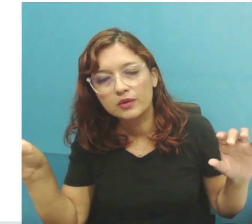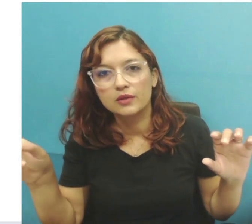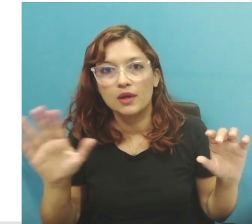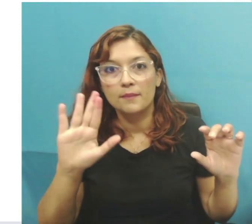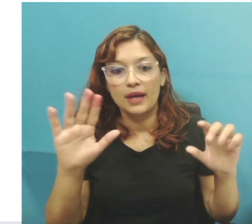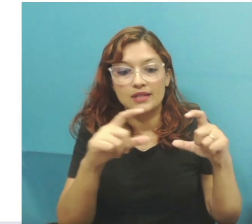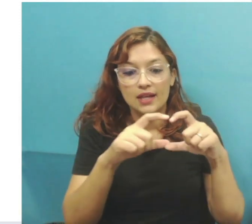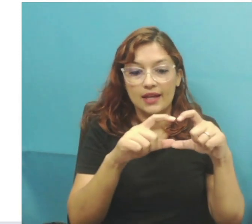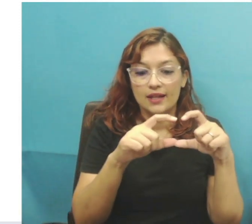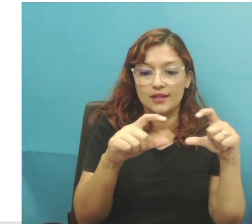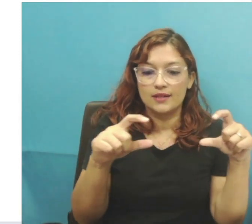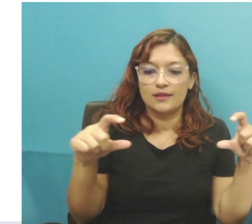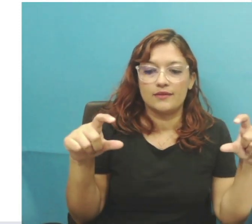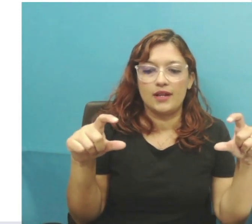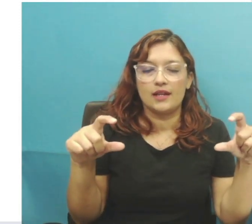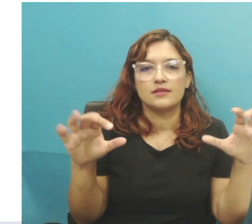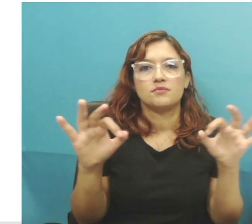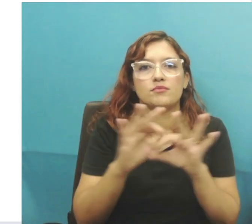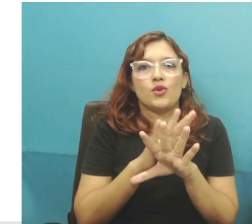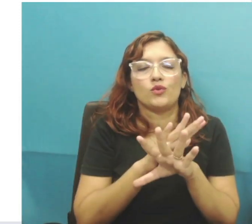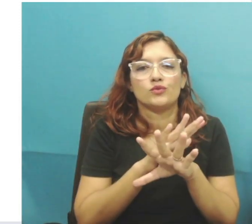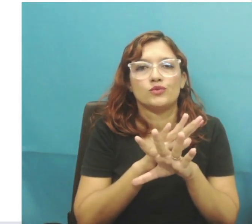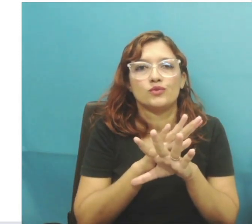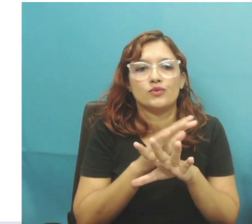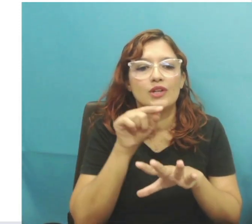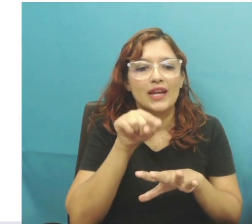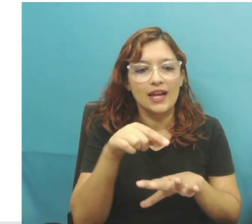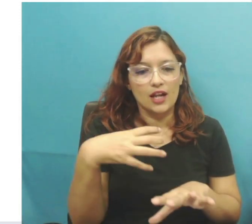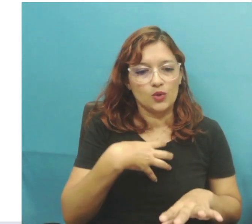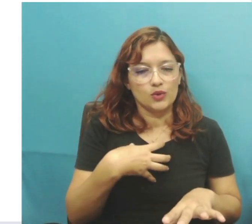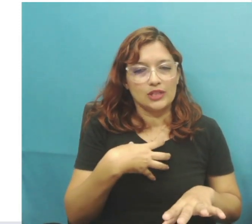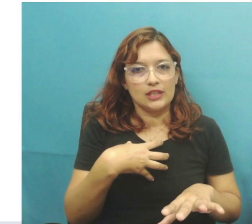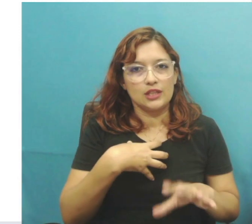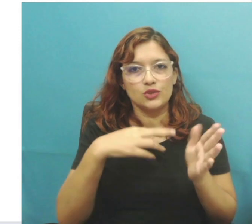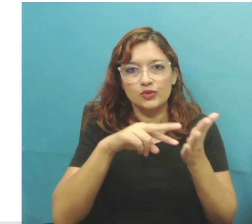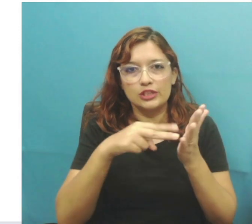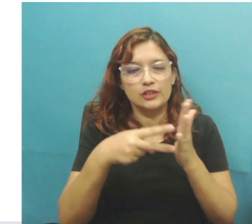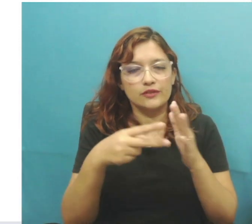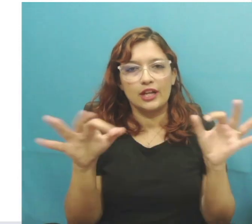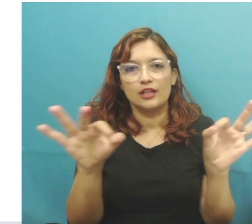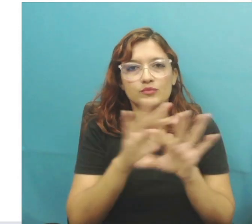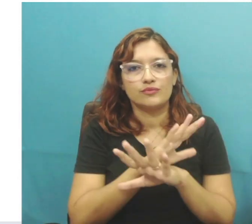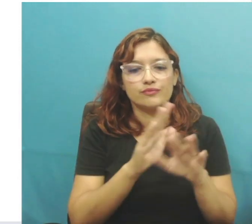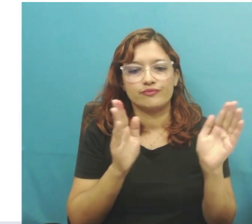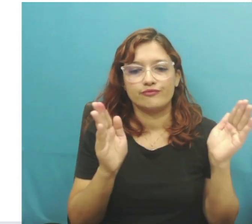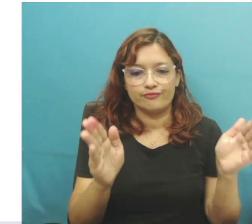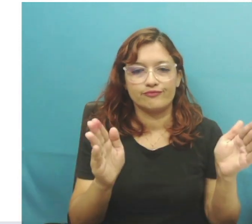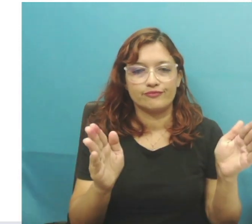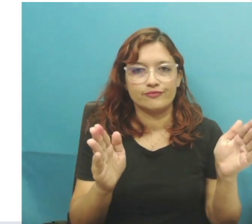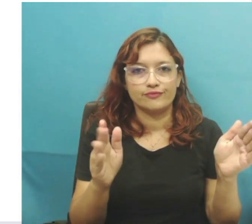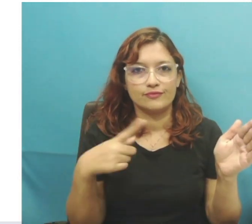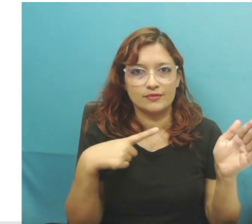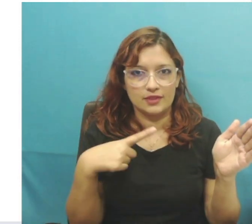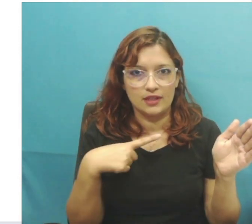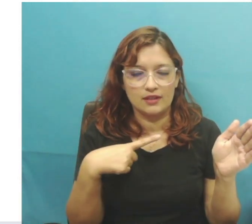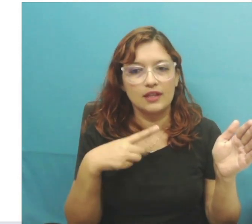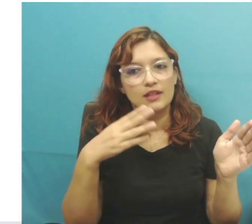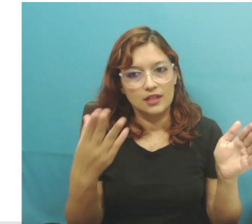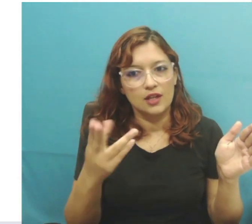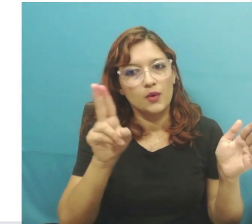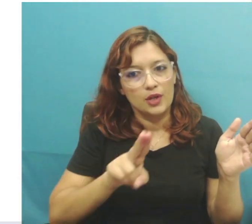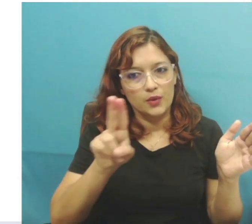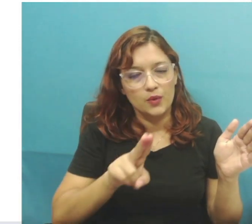mesmo que ali tenha uma vírgula e eu vá continuar explicando, mas aquela frase ela já tem o sentido dela completo.